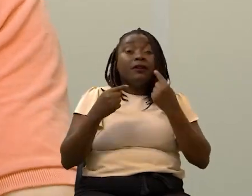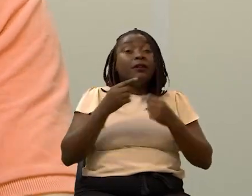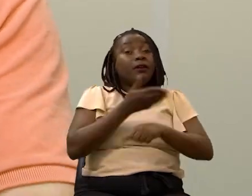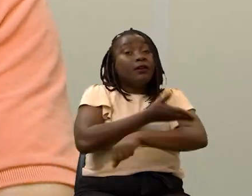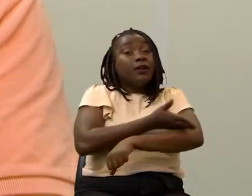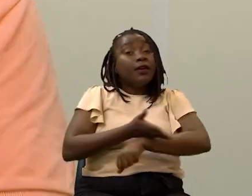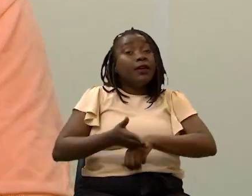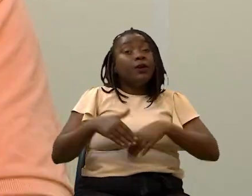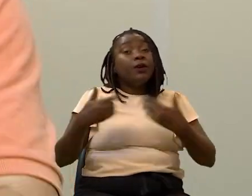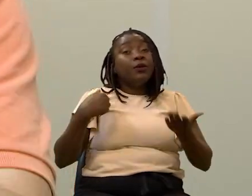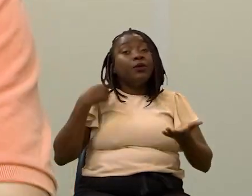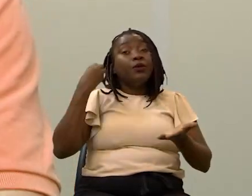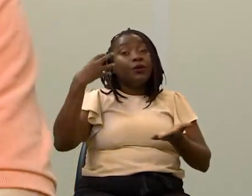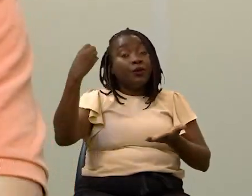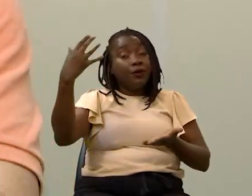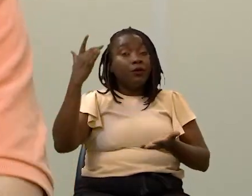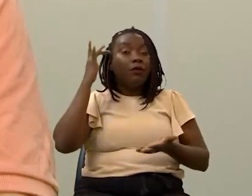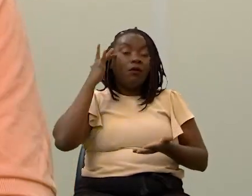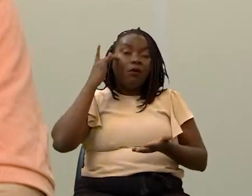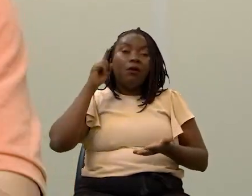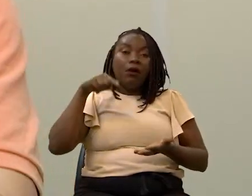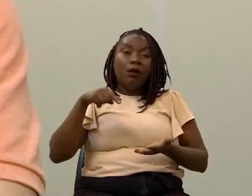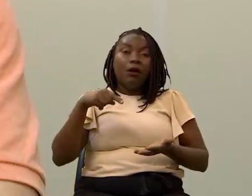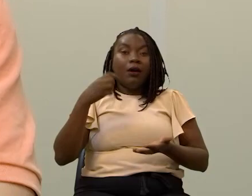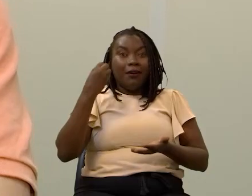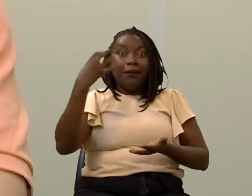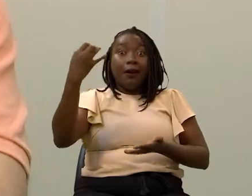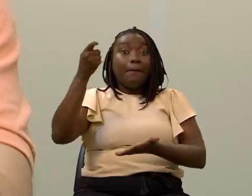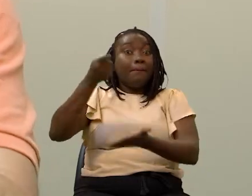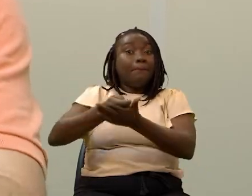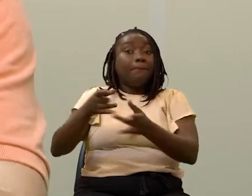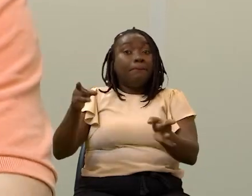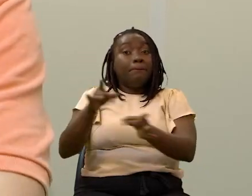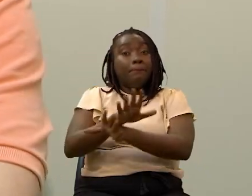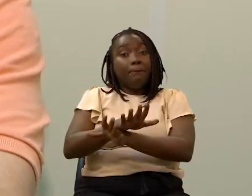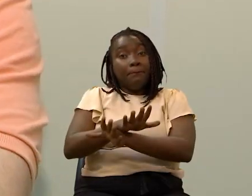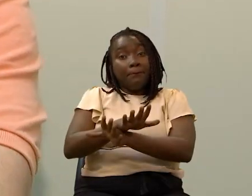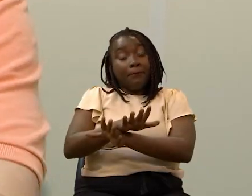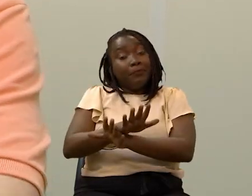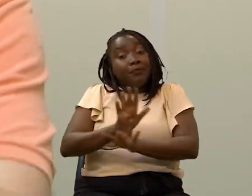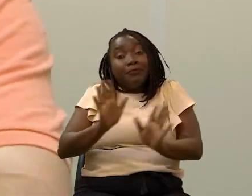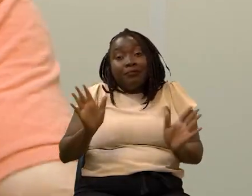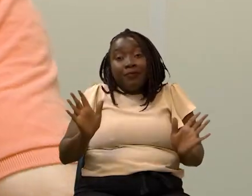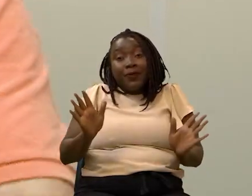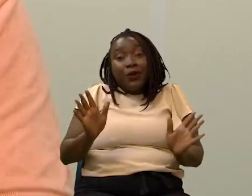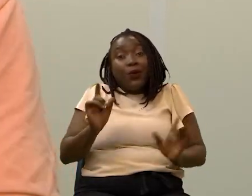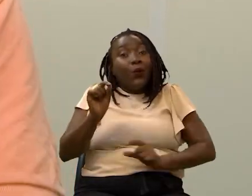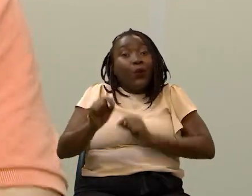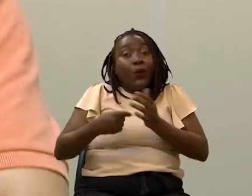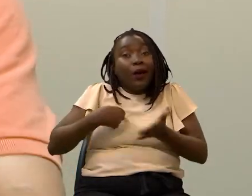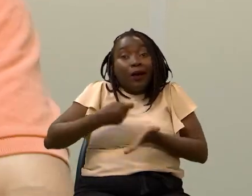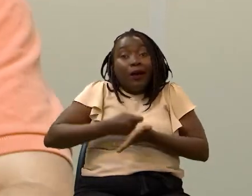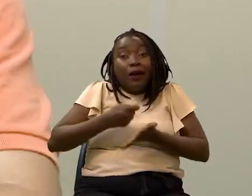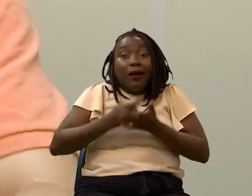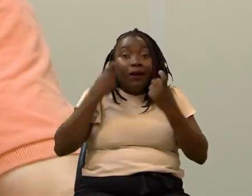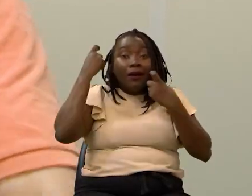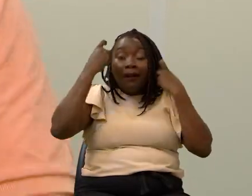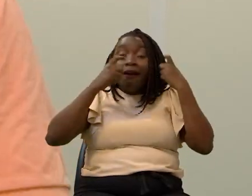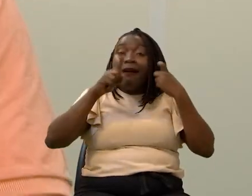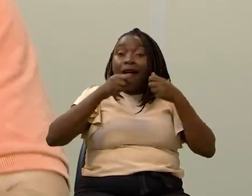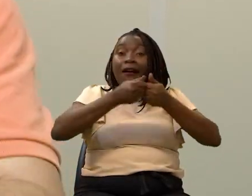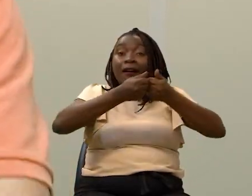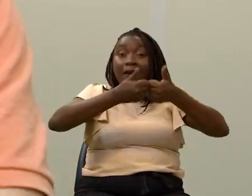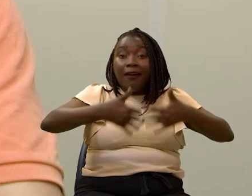ver. Geralmente, quando eu viajo, eu acho que é isso, a viagem está paga. Então, assim, o que eu